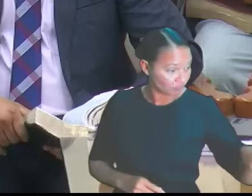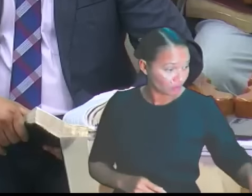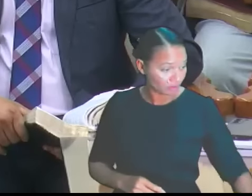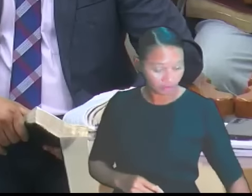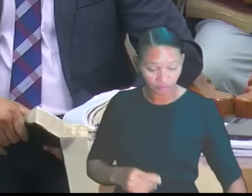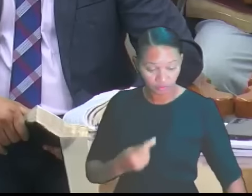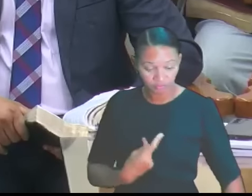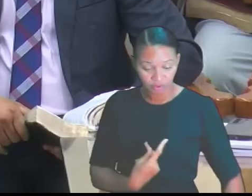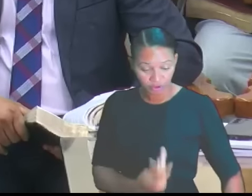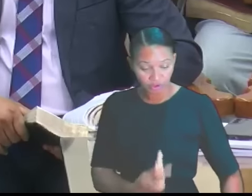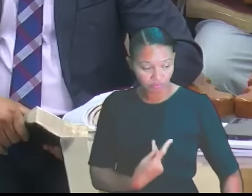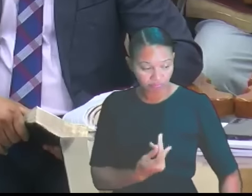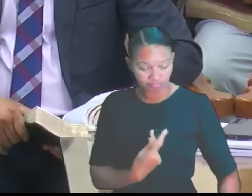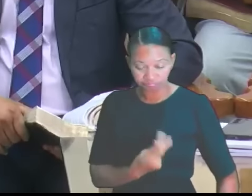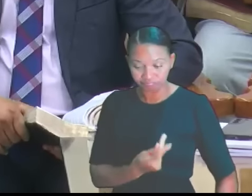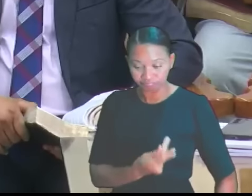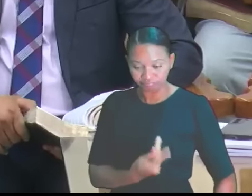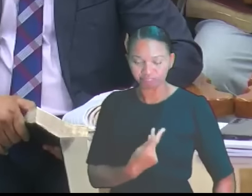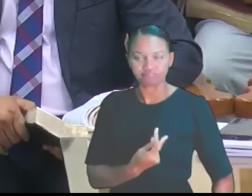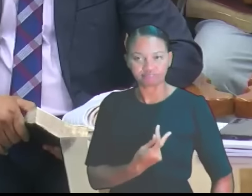eu e o moço,